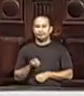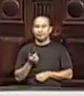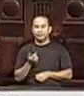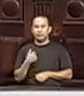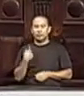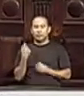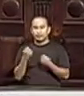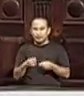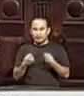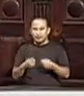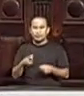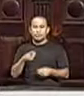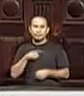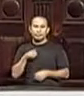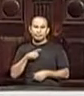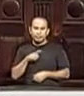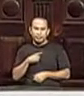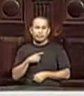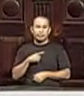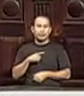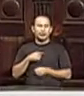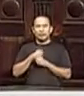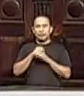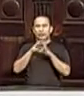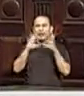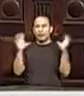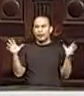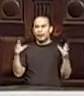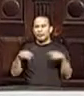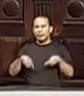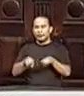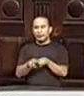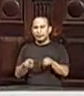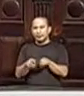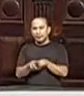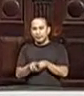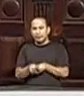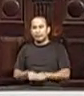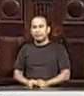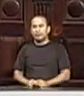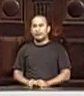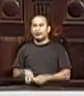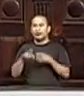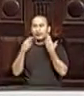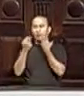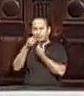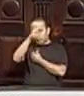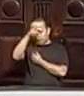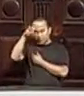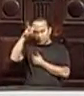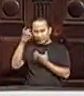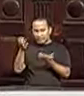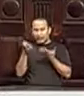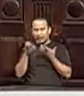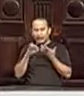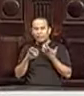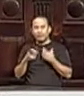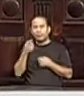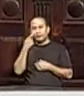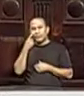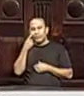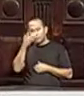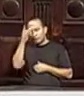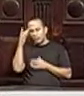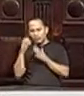nós precisamos ter bastante bem esclarecidos. E também, nessa audiência pública que requeri, queremos ouvir do Poder